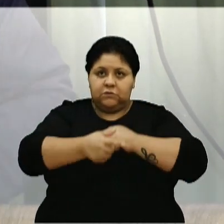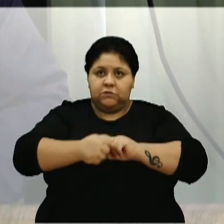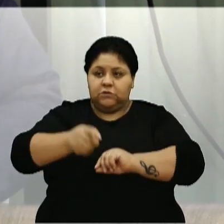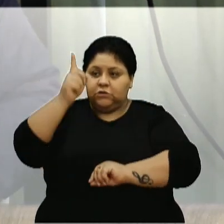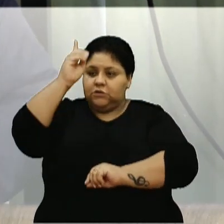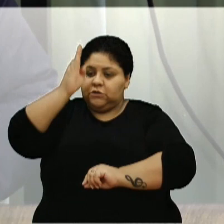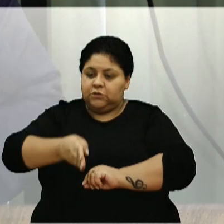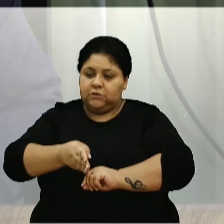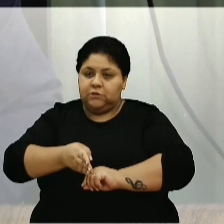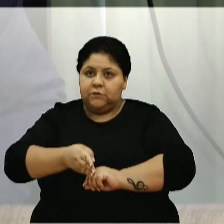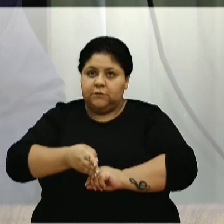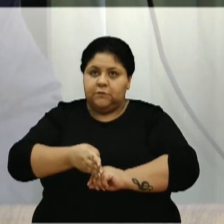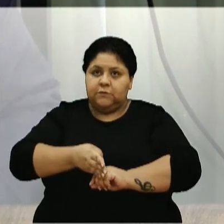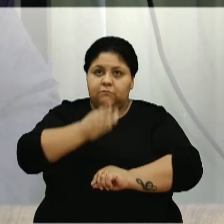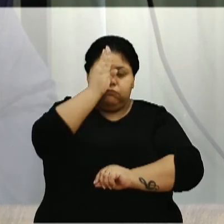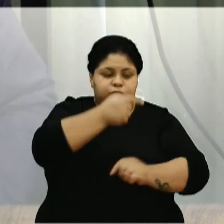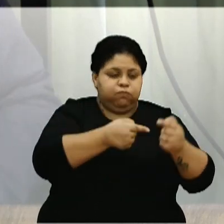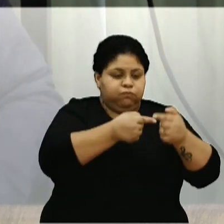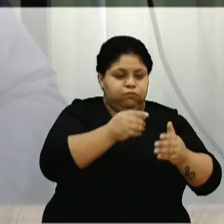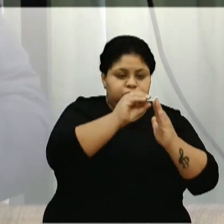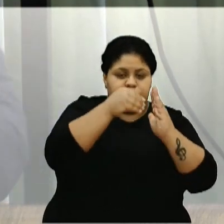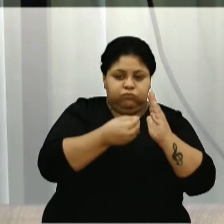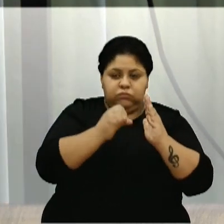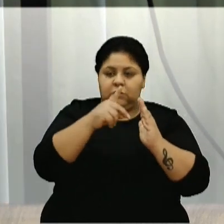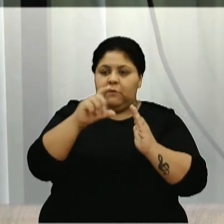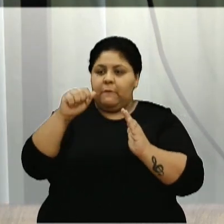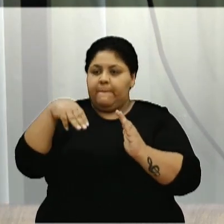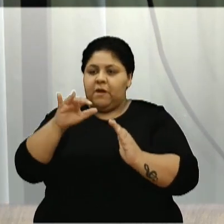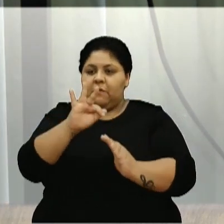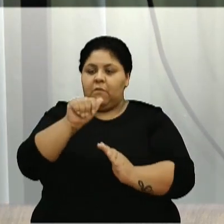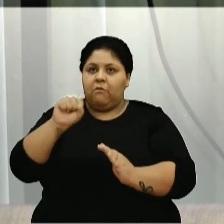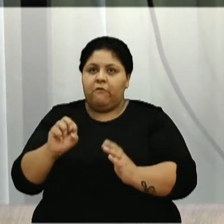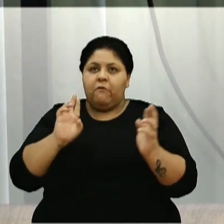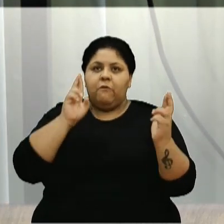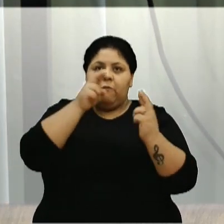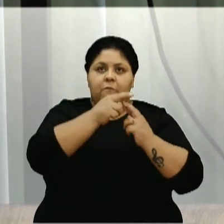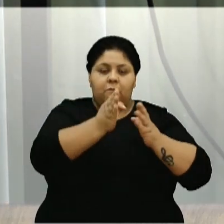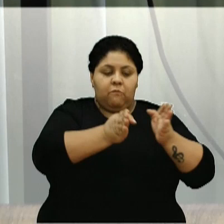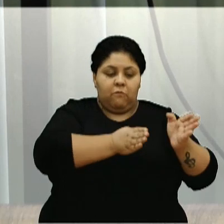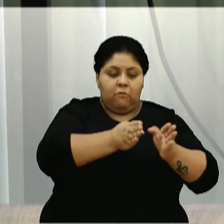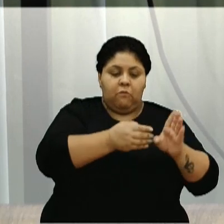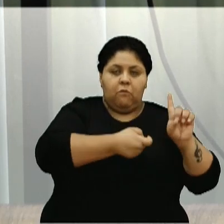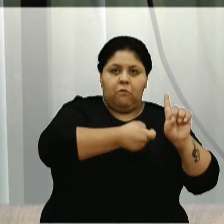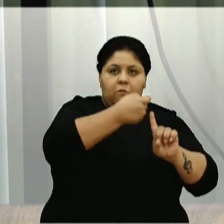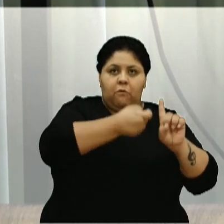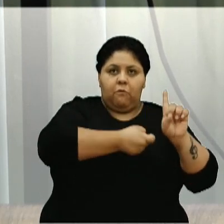direta e indireta, SAMAI, IPAM e FAS, referente ao primeiro quadrimestre do ano